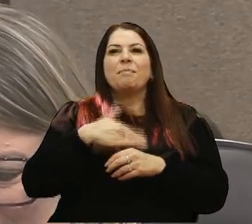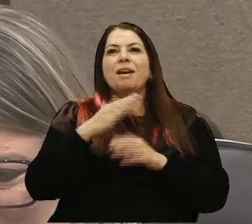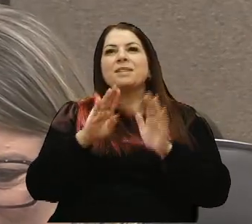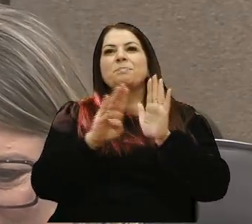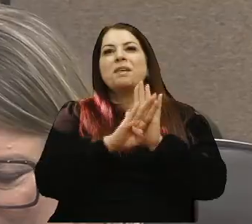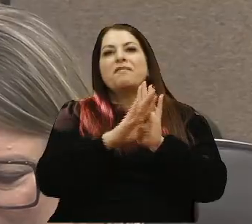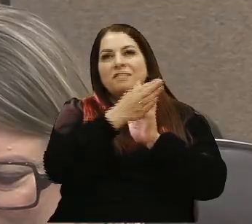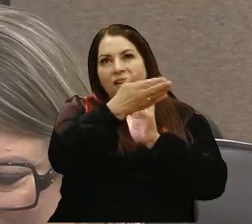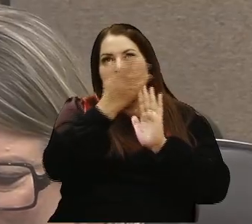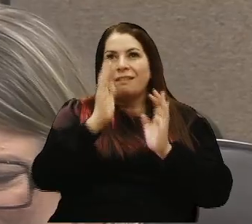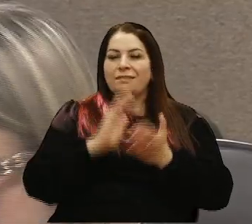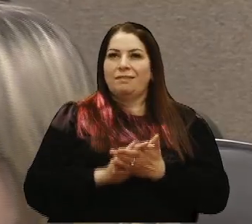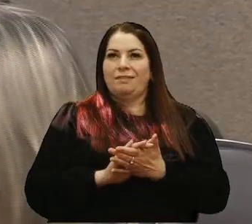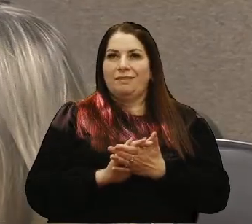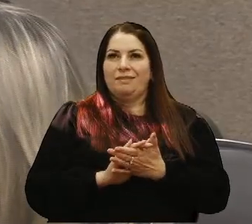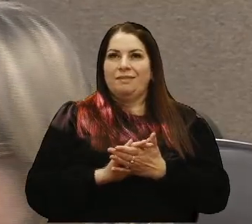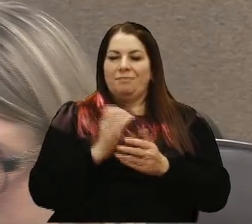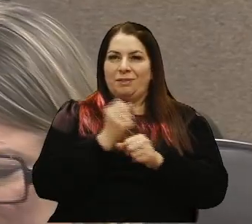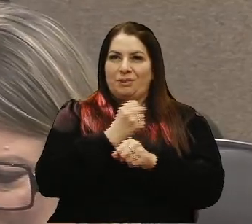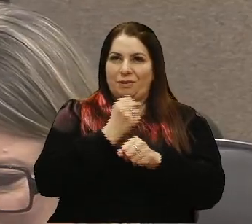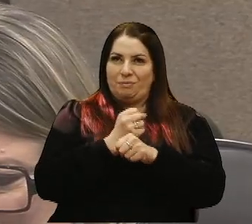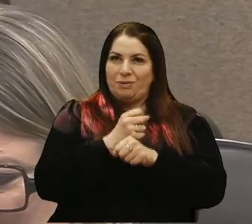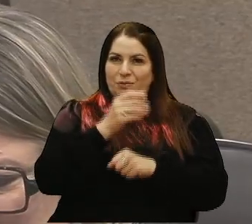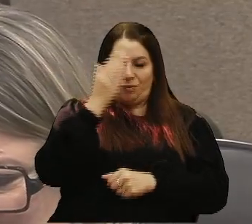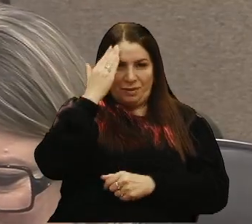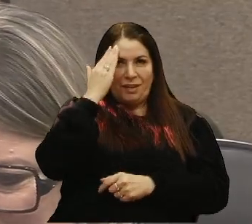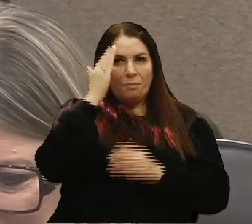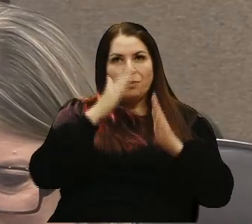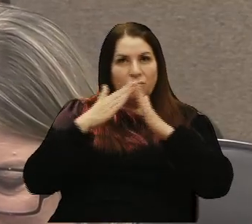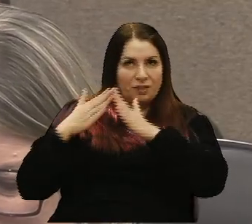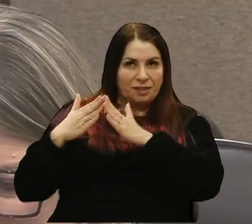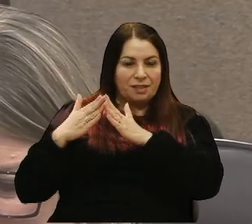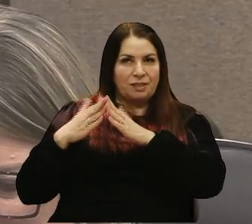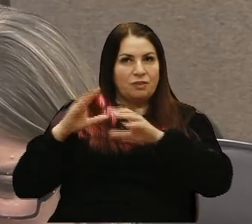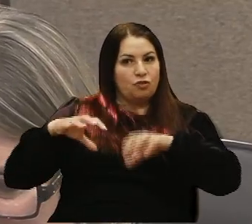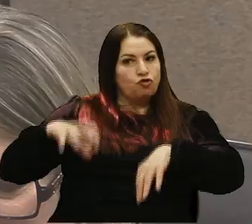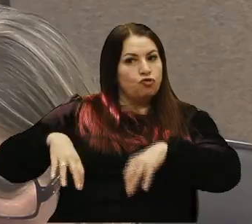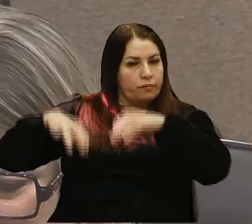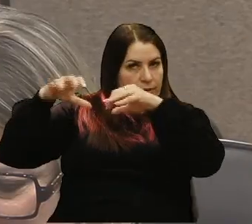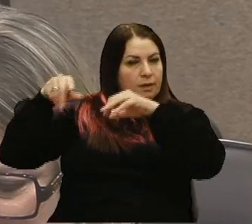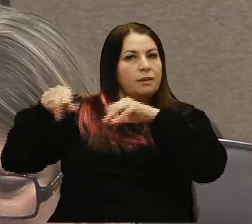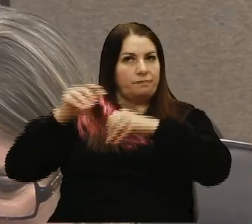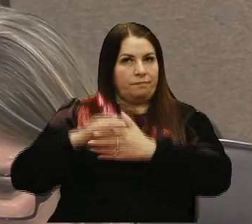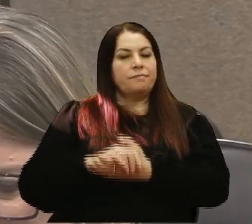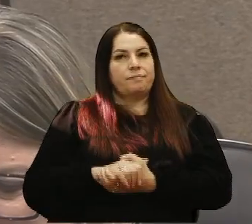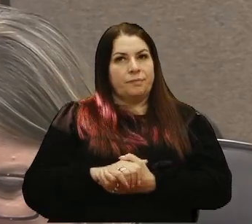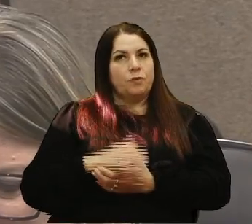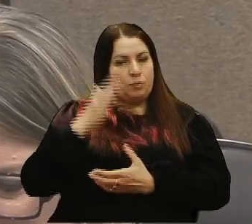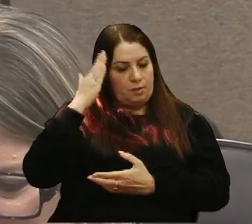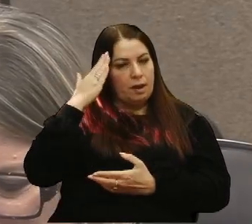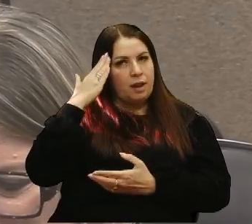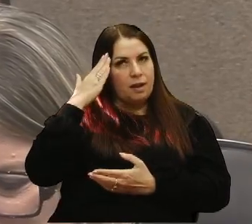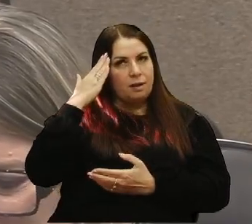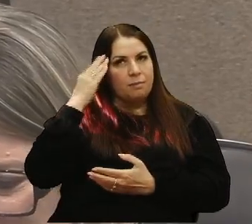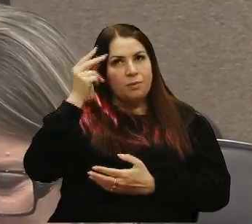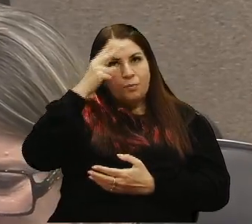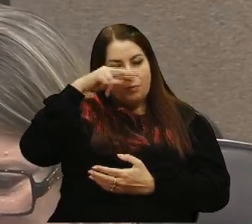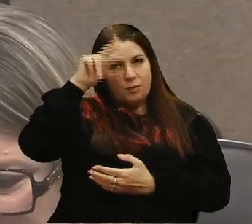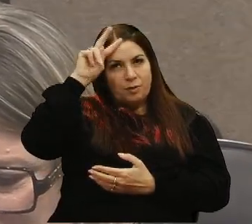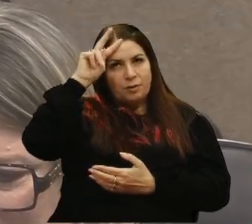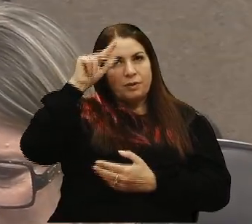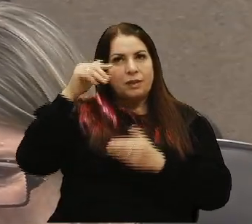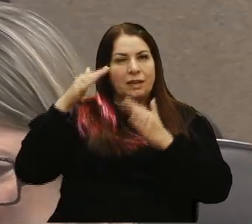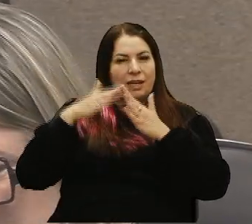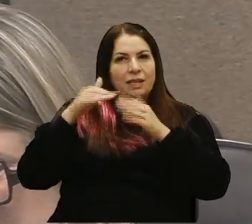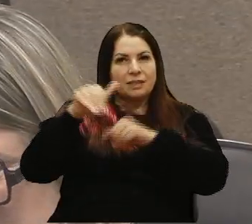beneficiados por essa obra. E o senhor sabe os vizinhos que alagam as casas, né? O senhor sabe, o Edson da Rosa, o vereador, mora